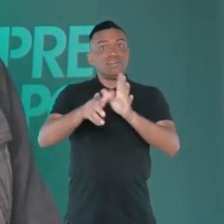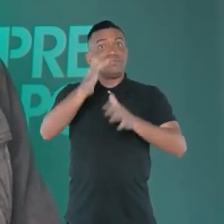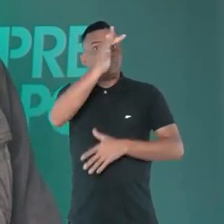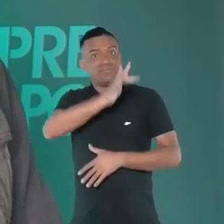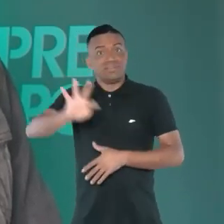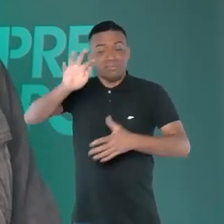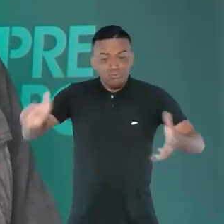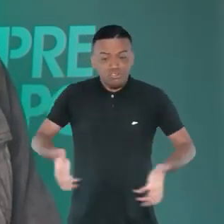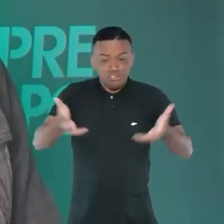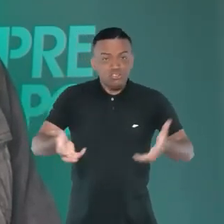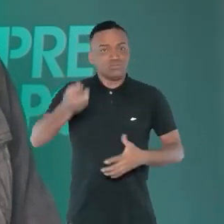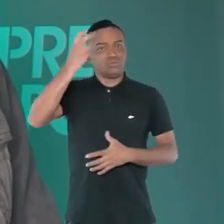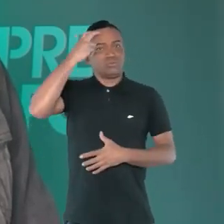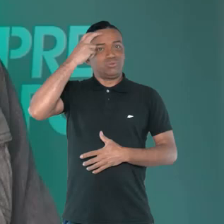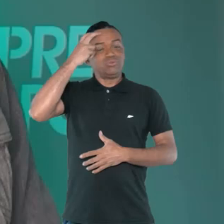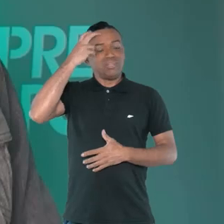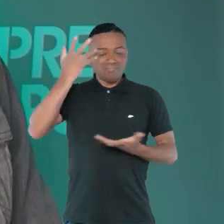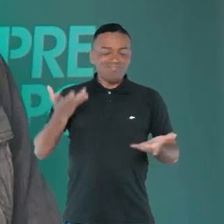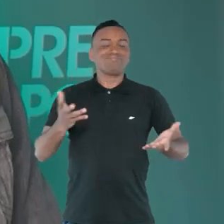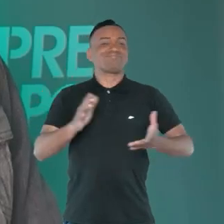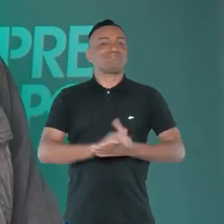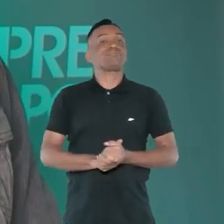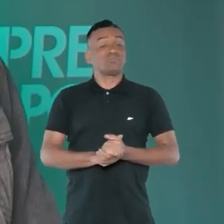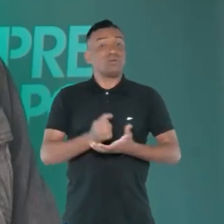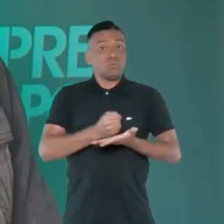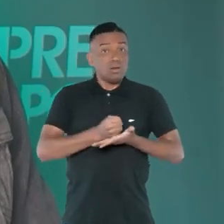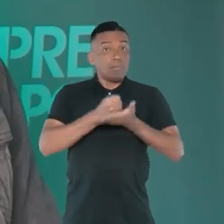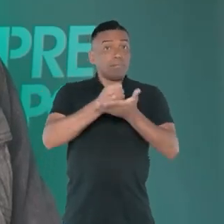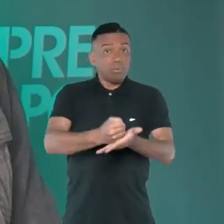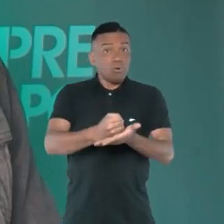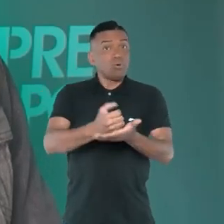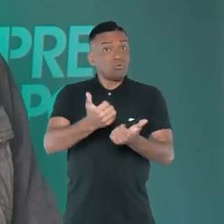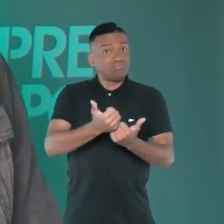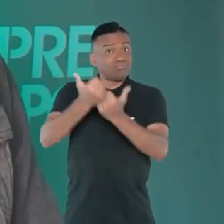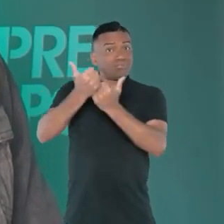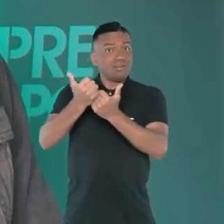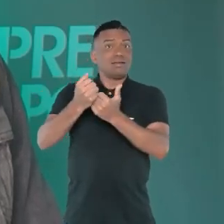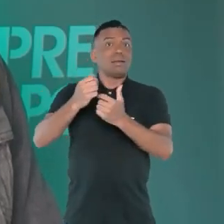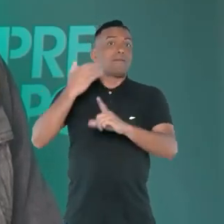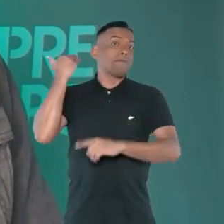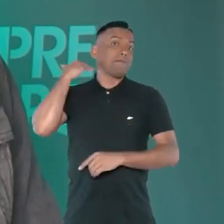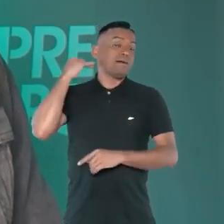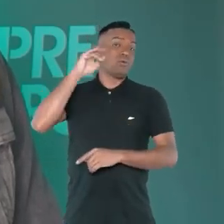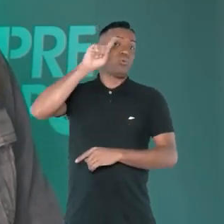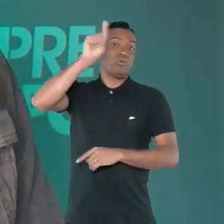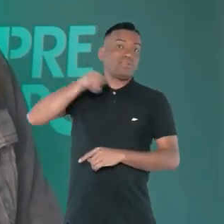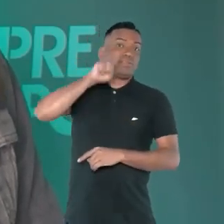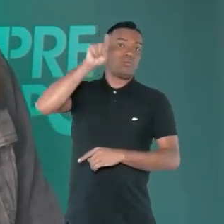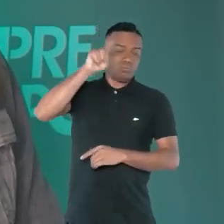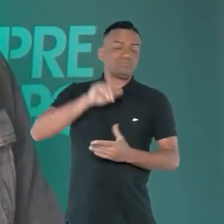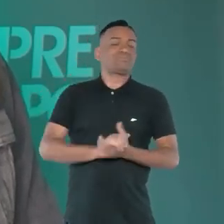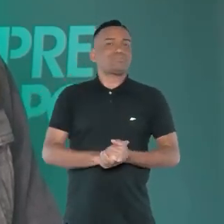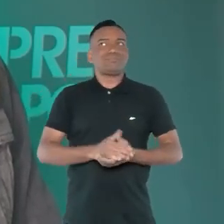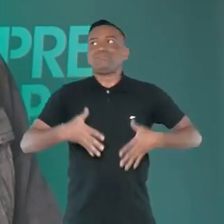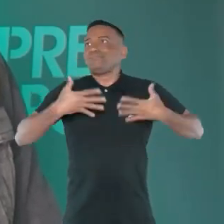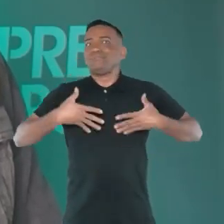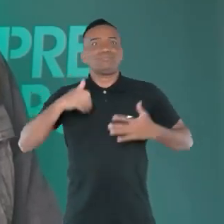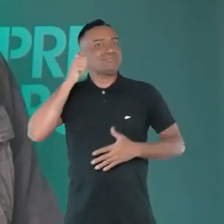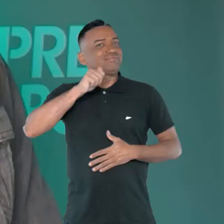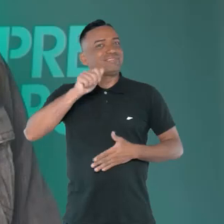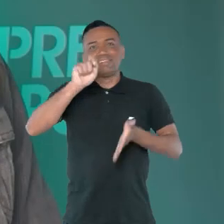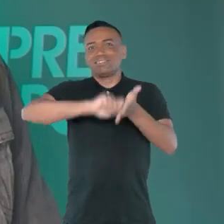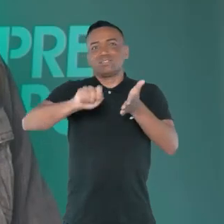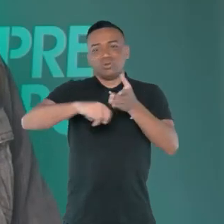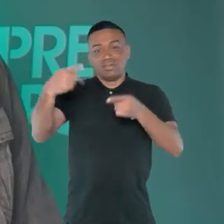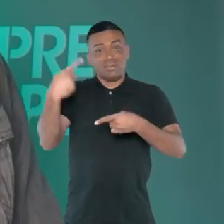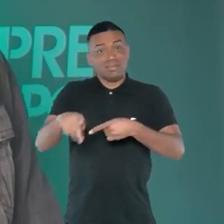Federal de Incentivo à Cultura, a Lei Rouanet, com o apoio do Itaú. Hoje a gente tem a alegria de receber uma escritora mineira